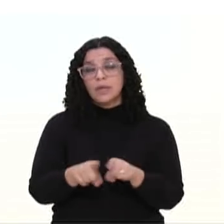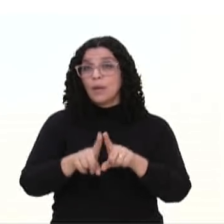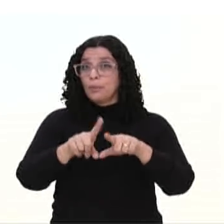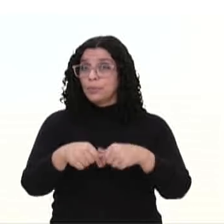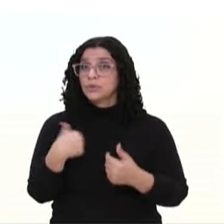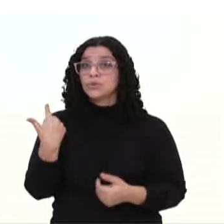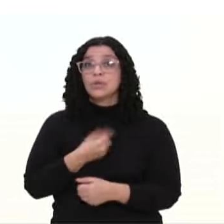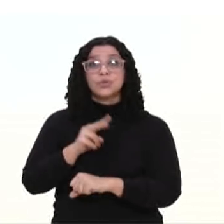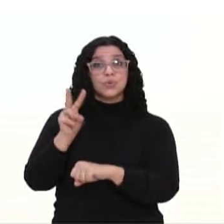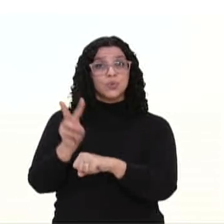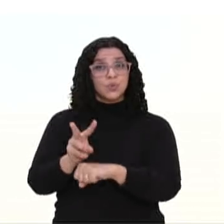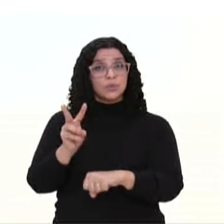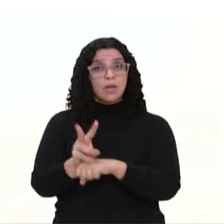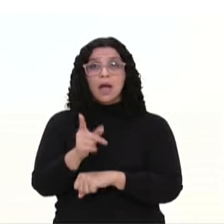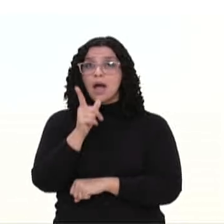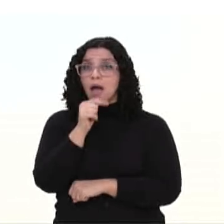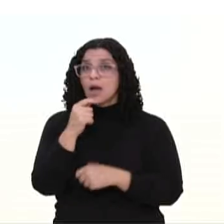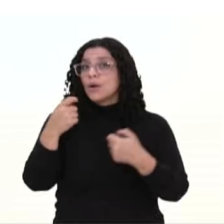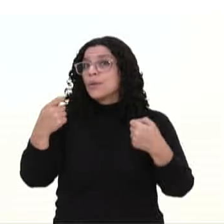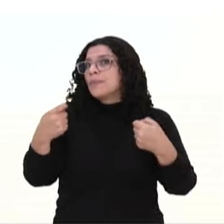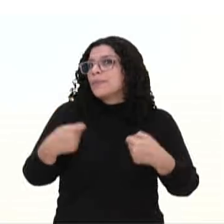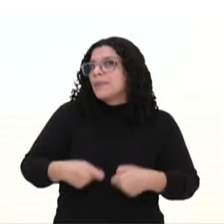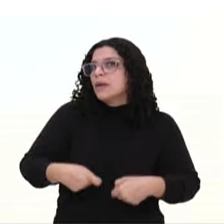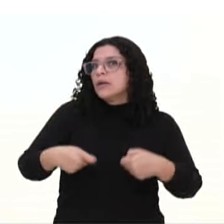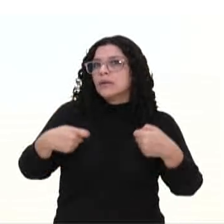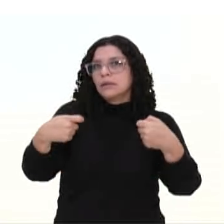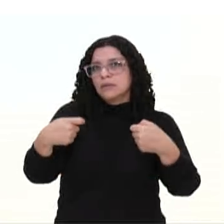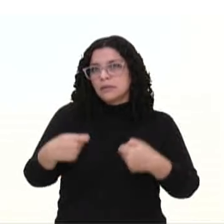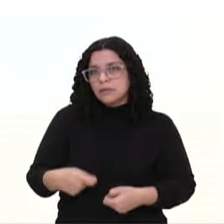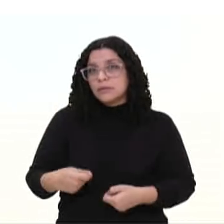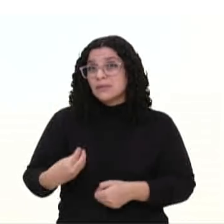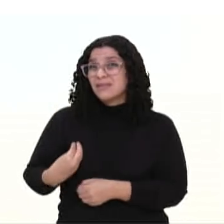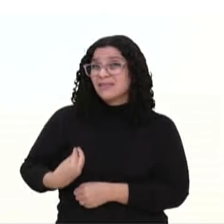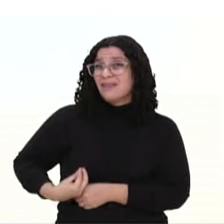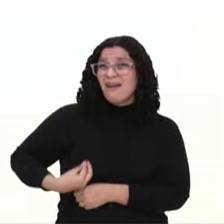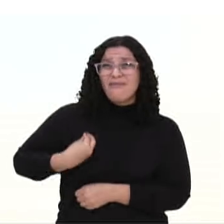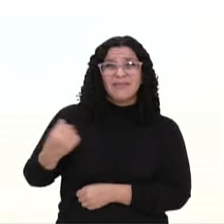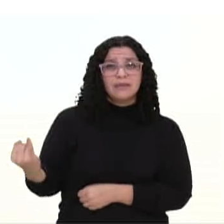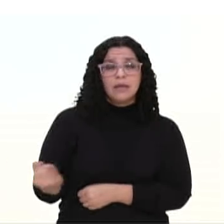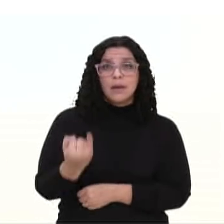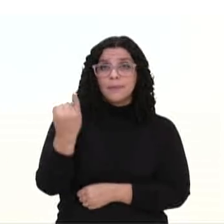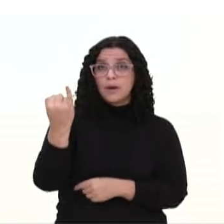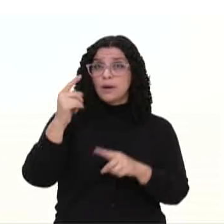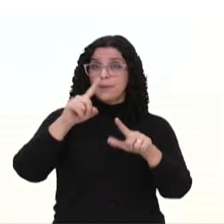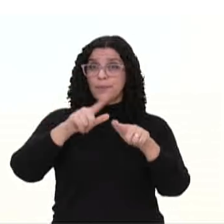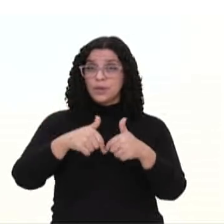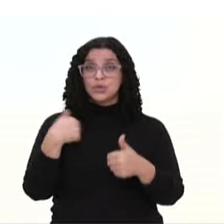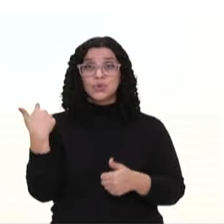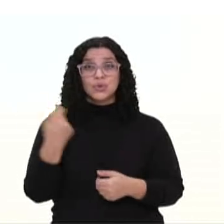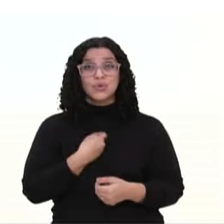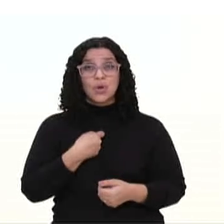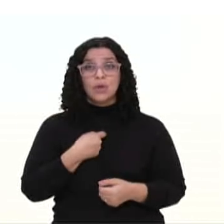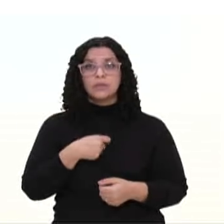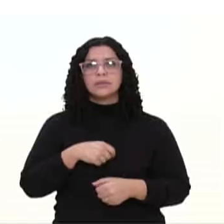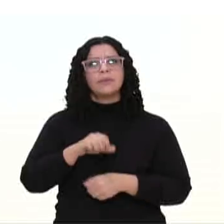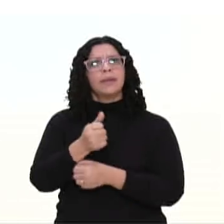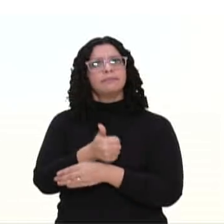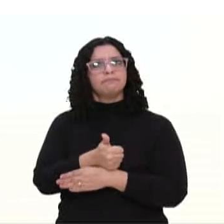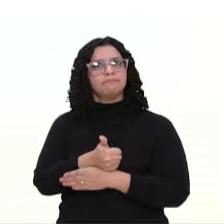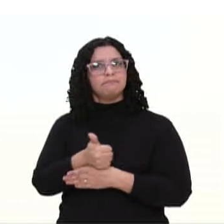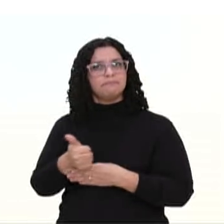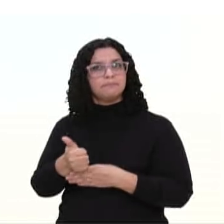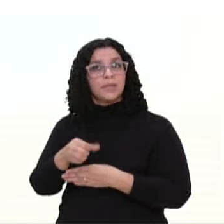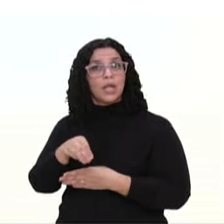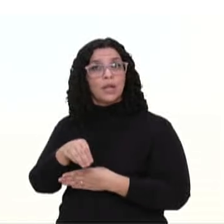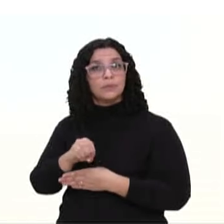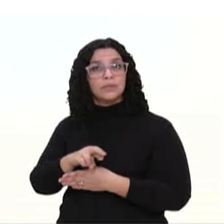Sua proteção constitui uma necessidade vital, assim como uma obrigação moral do